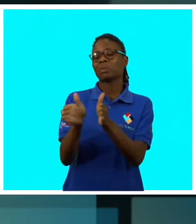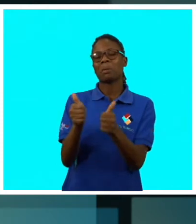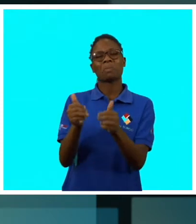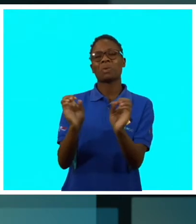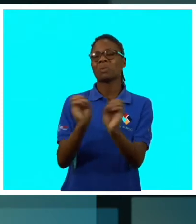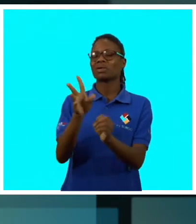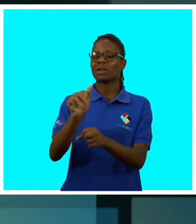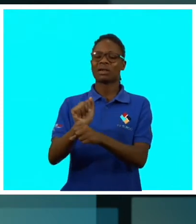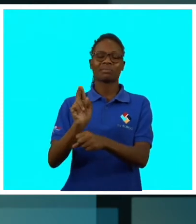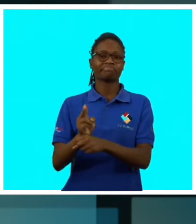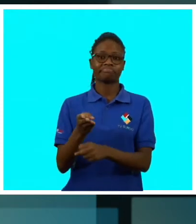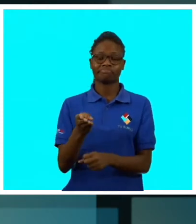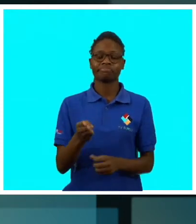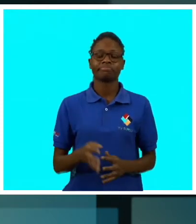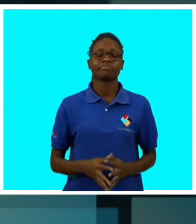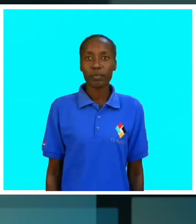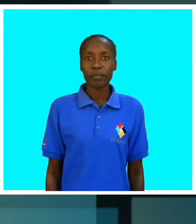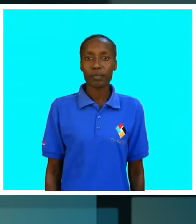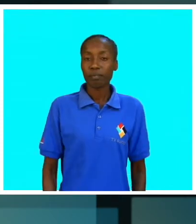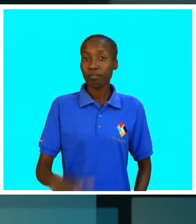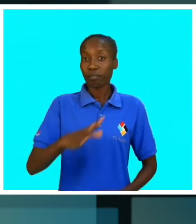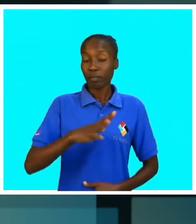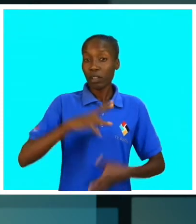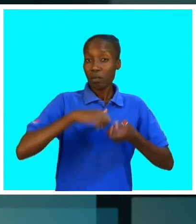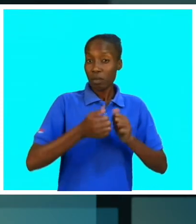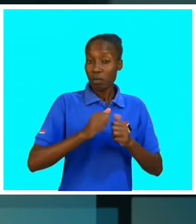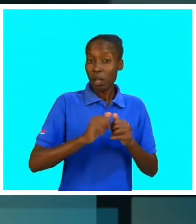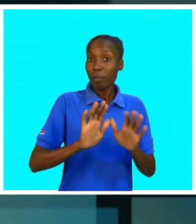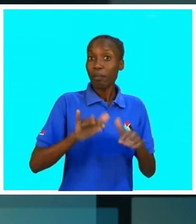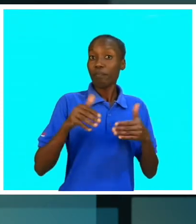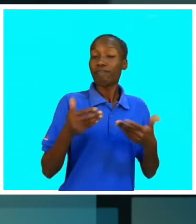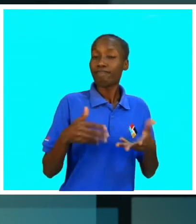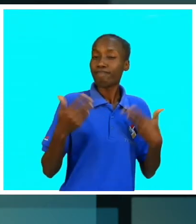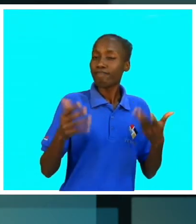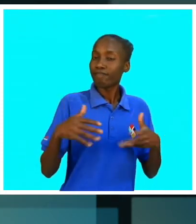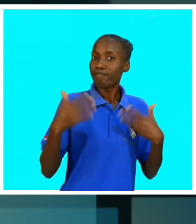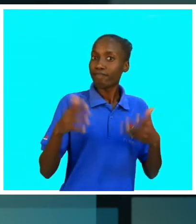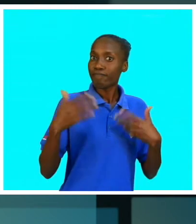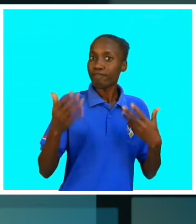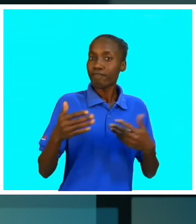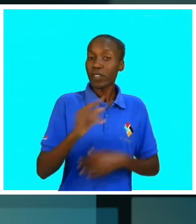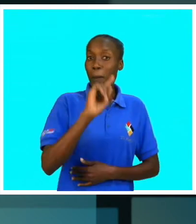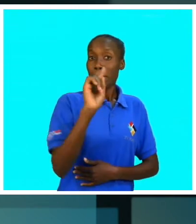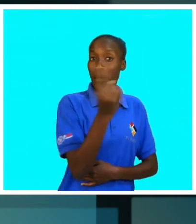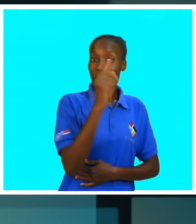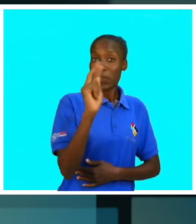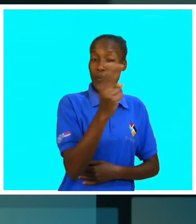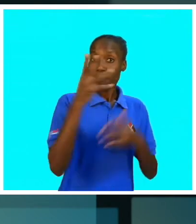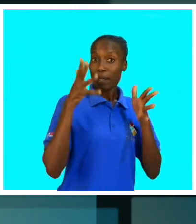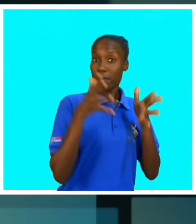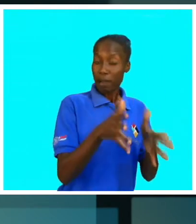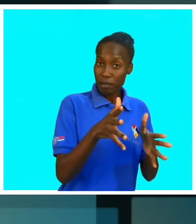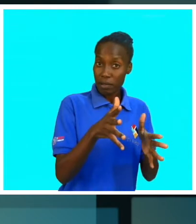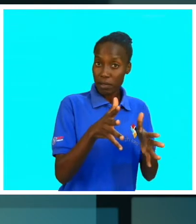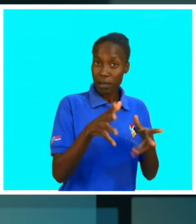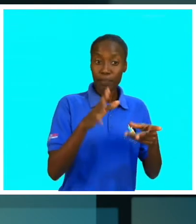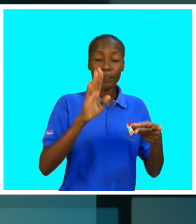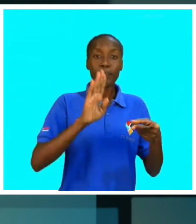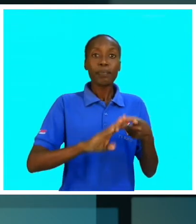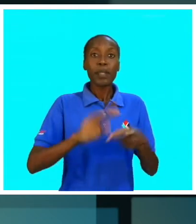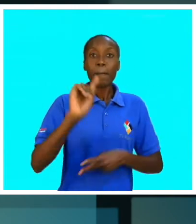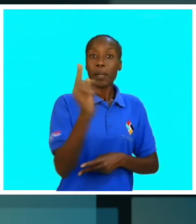conservação deste bem pelos alunos. Tivemos déficit no primeiro ciclo. Para